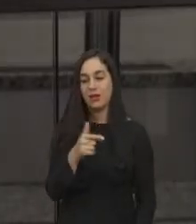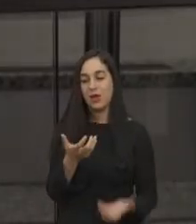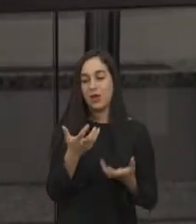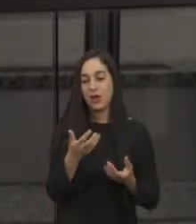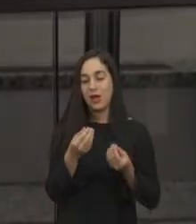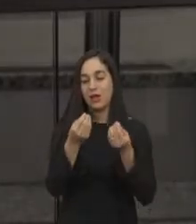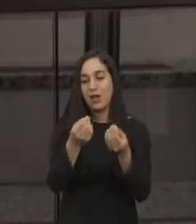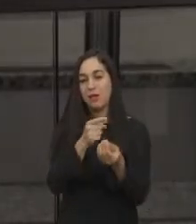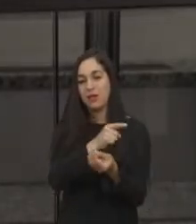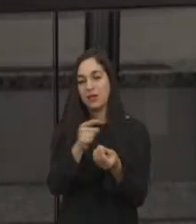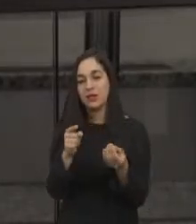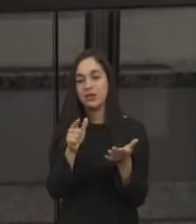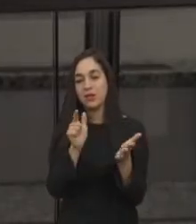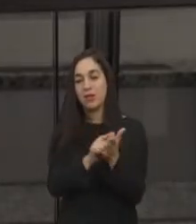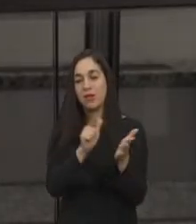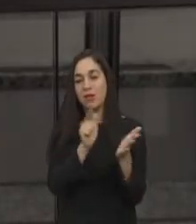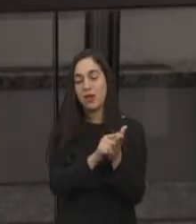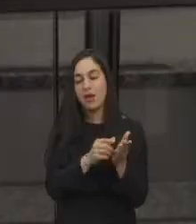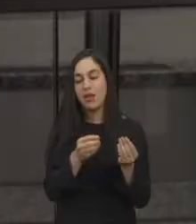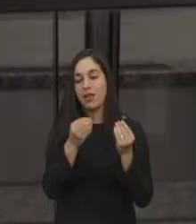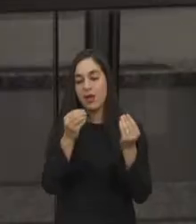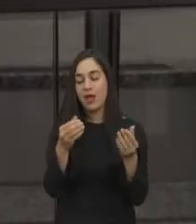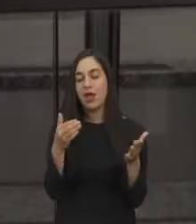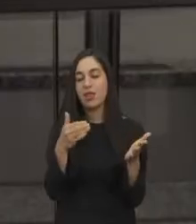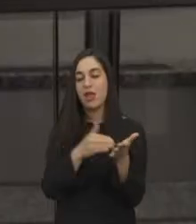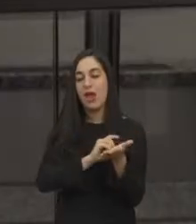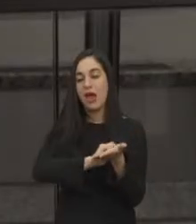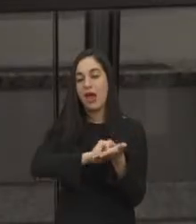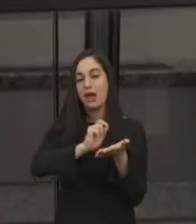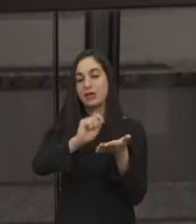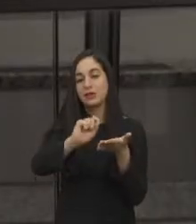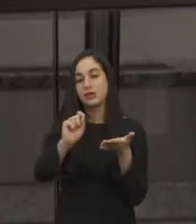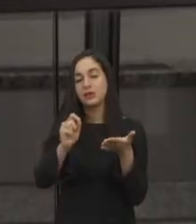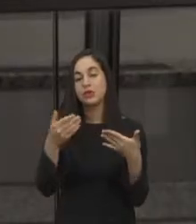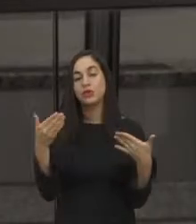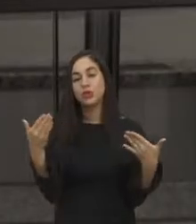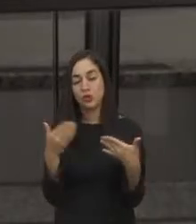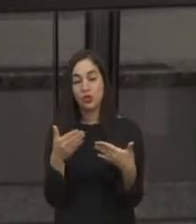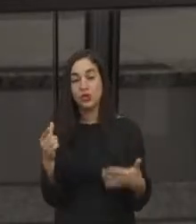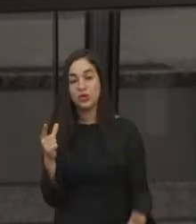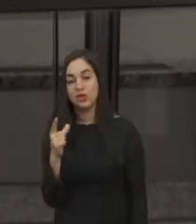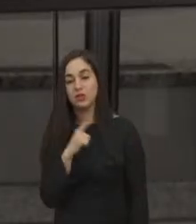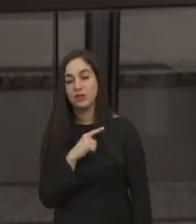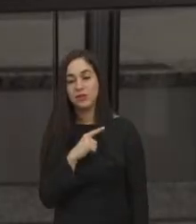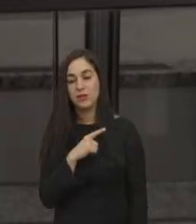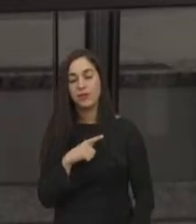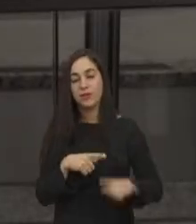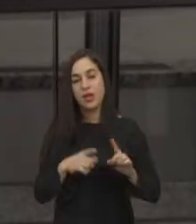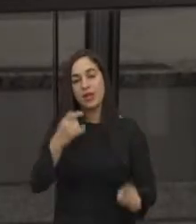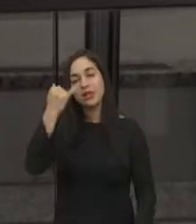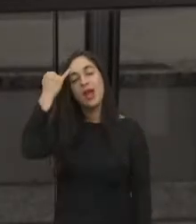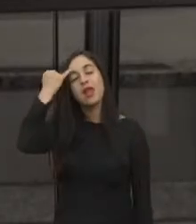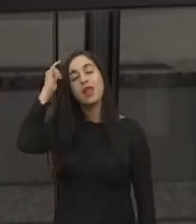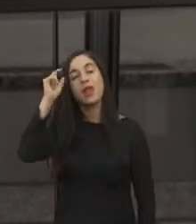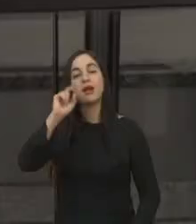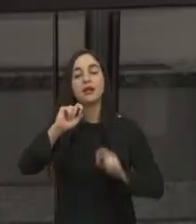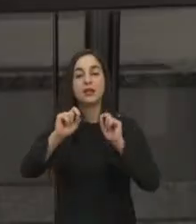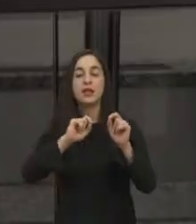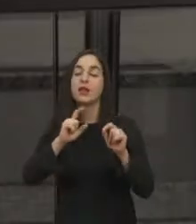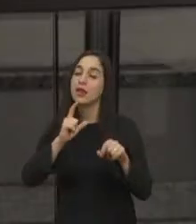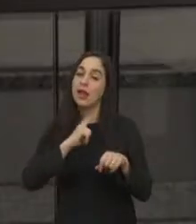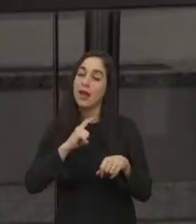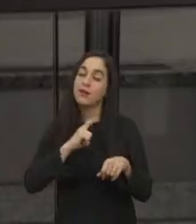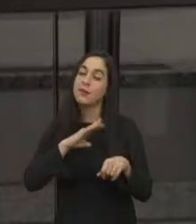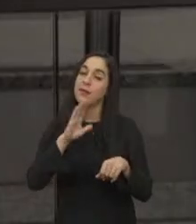entregar a vocês com abaixo-assinado até as assinaturas de hoje, né? Mas a ideia é que isso possa